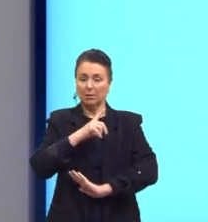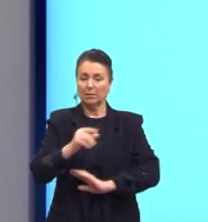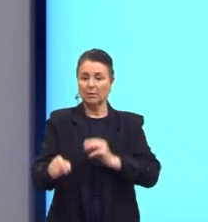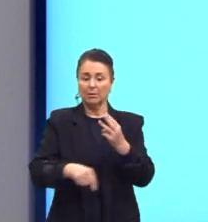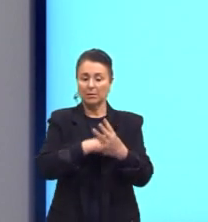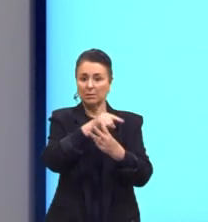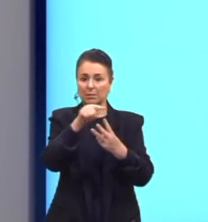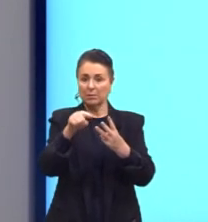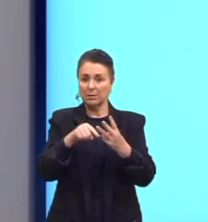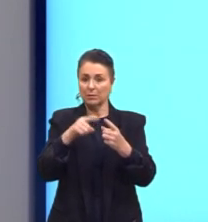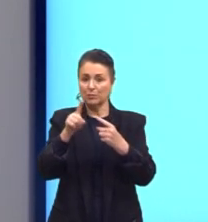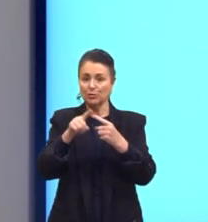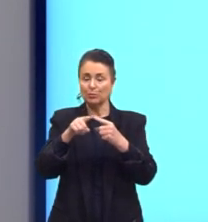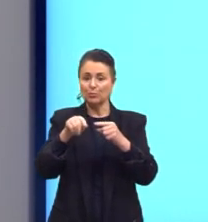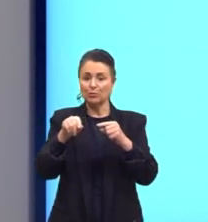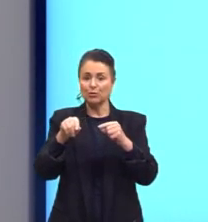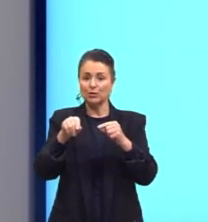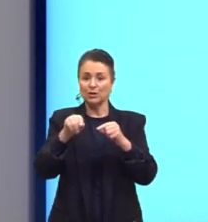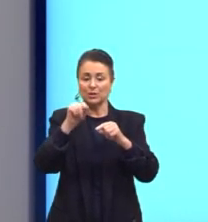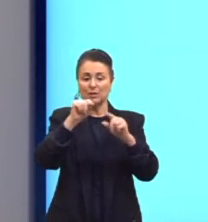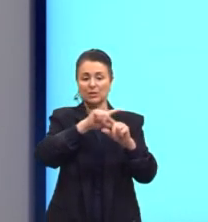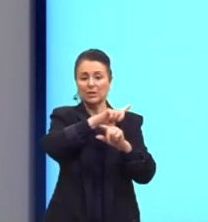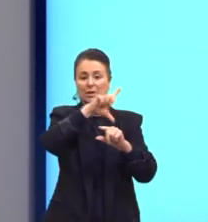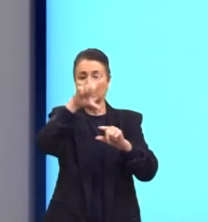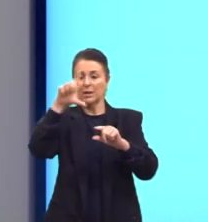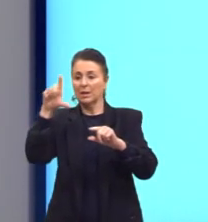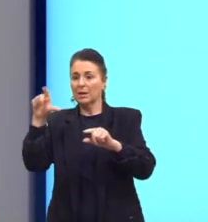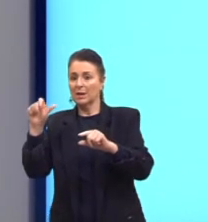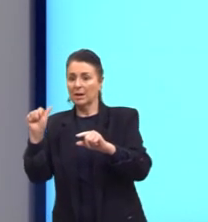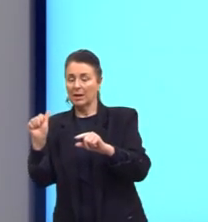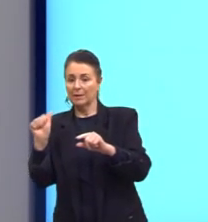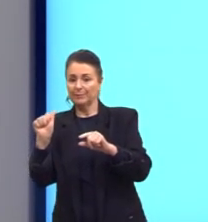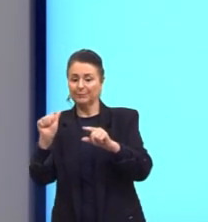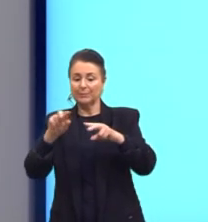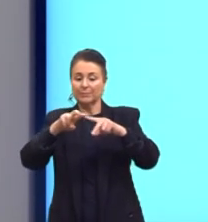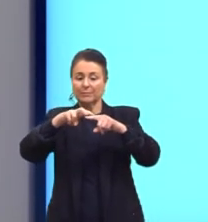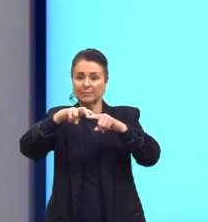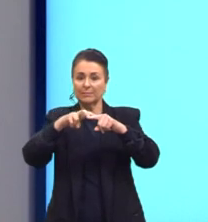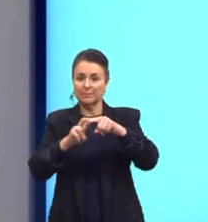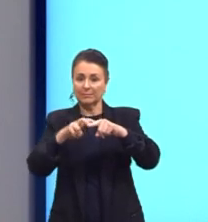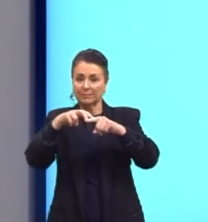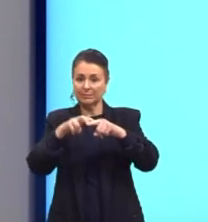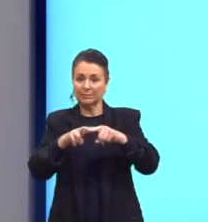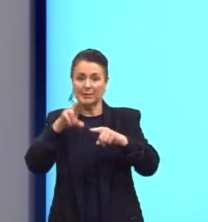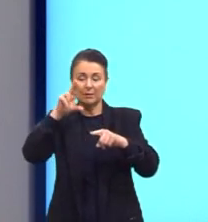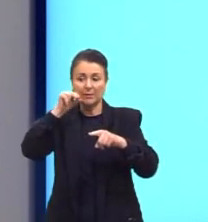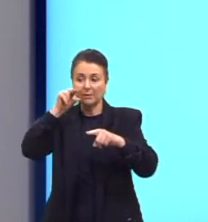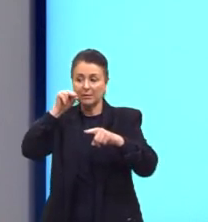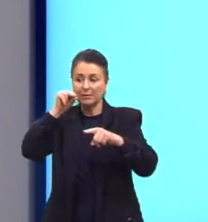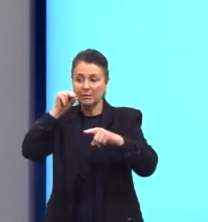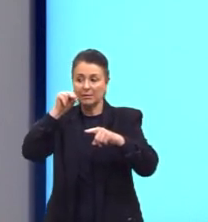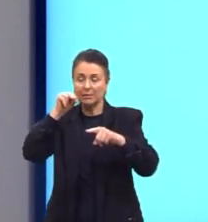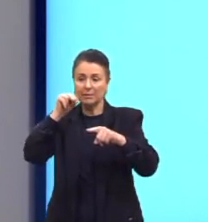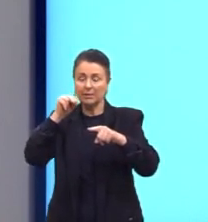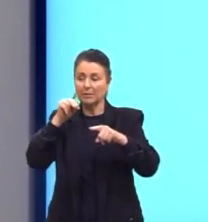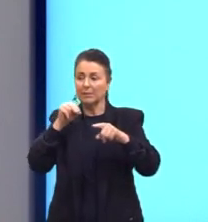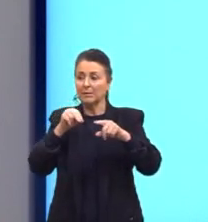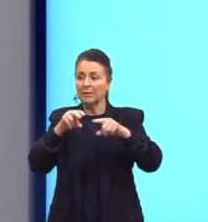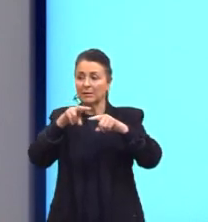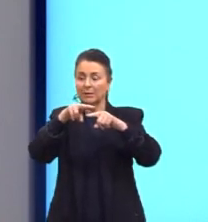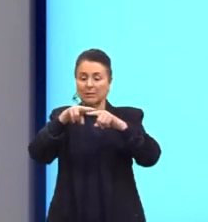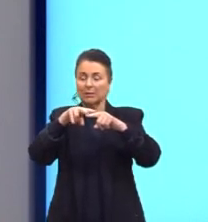três tipos de asas asas de morcego e ASA de ave Elas têm a mesma origem